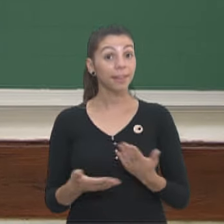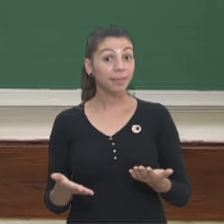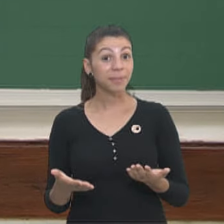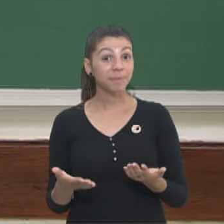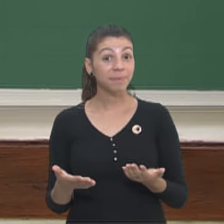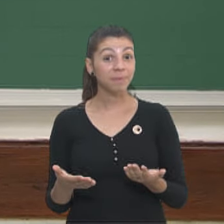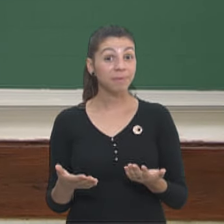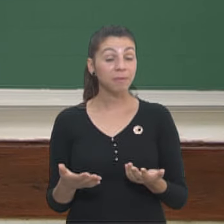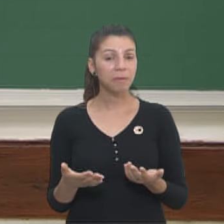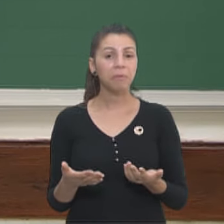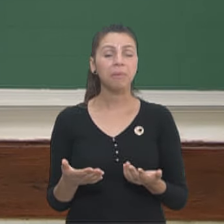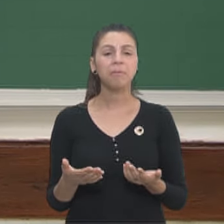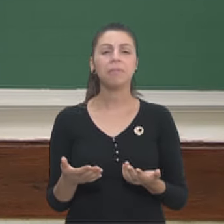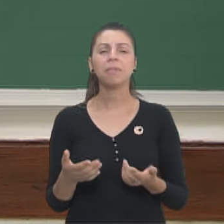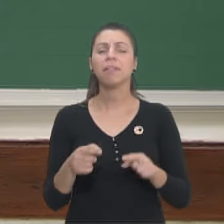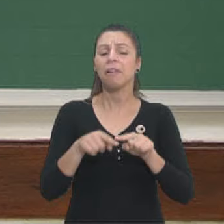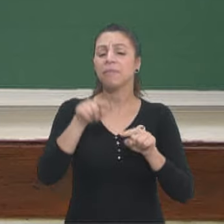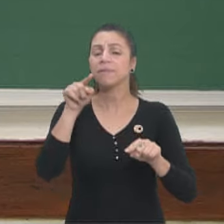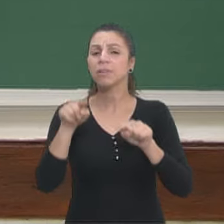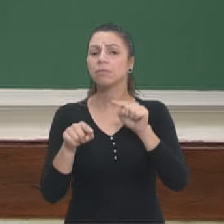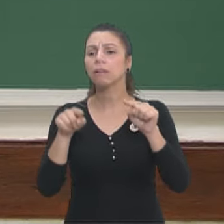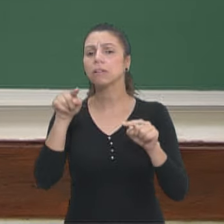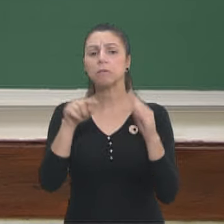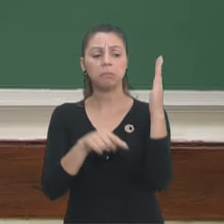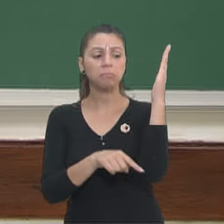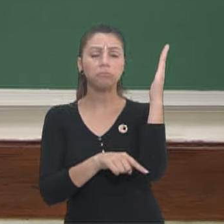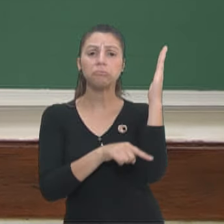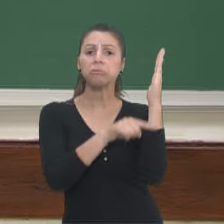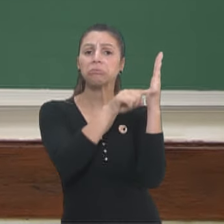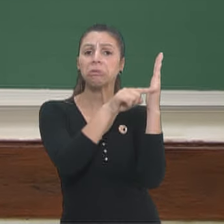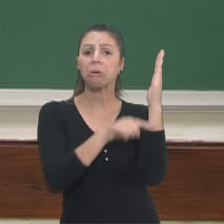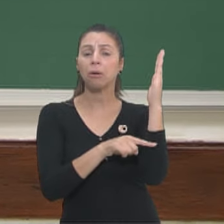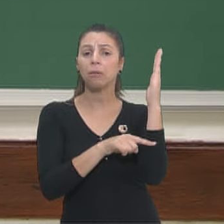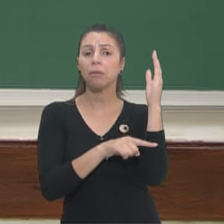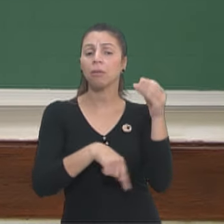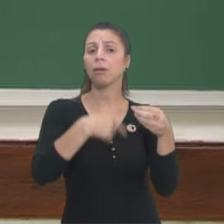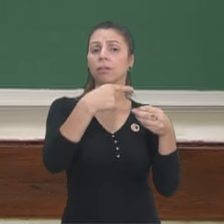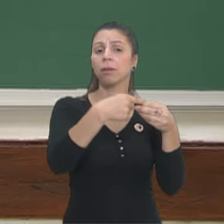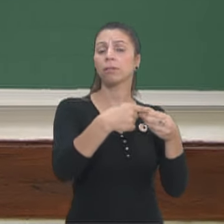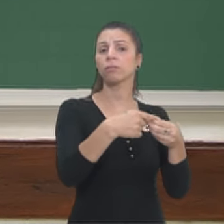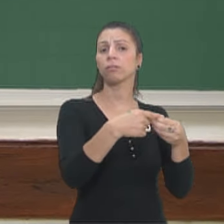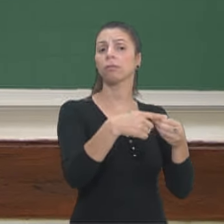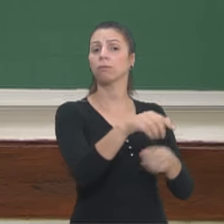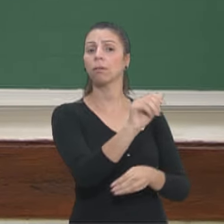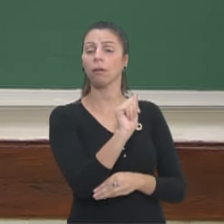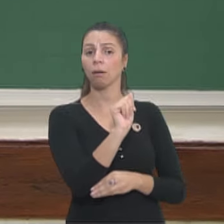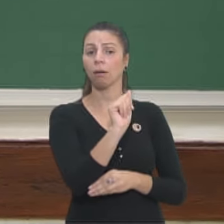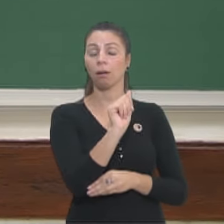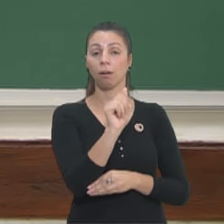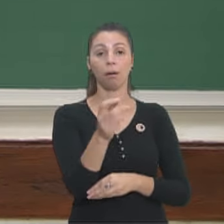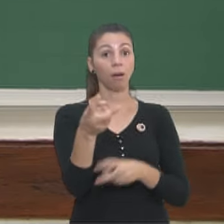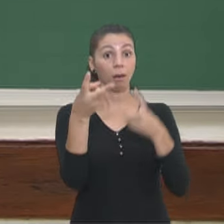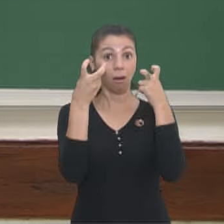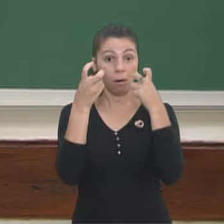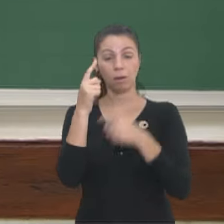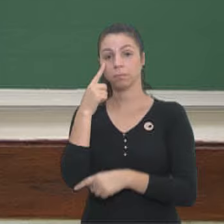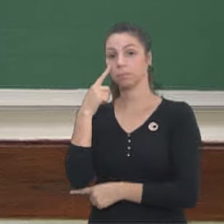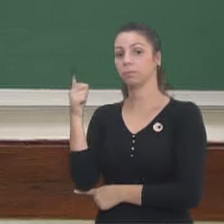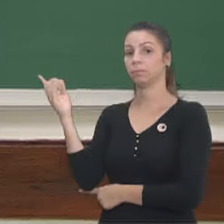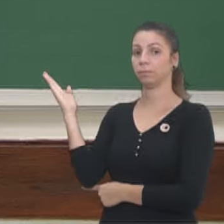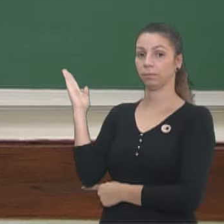aí, qual foi a variação de temperatura na cidade A? Vamos observar aqui? Olha lá, cidade